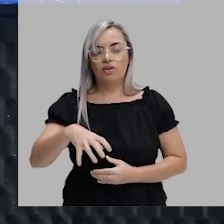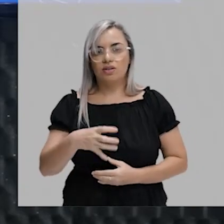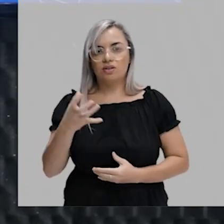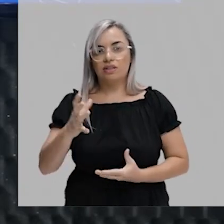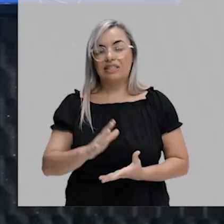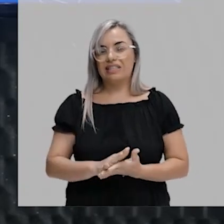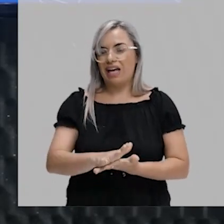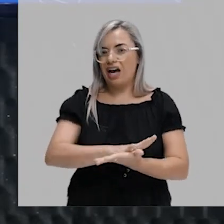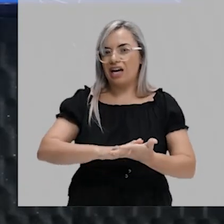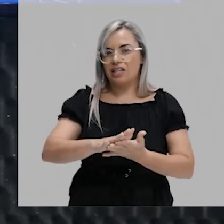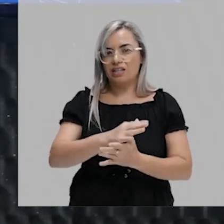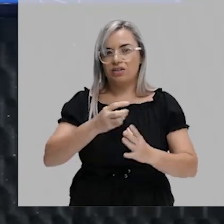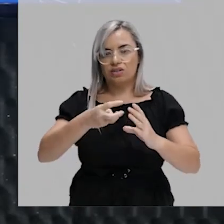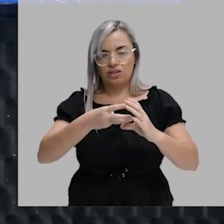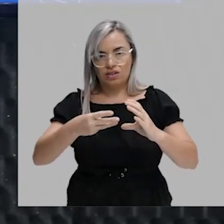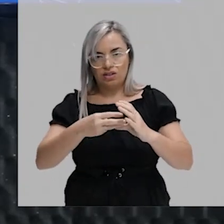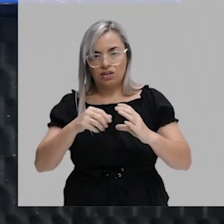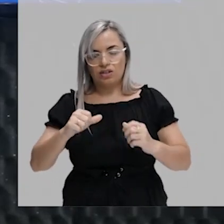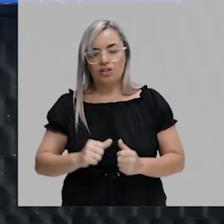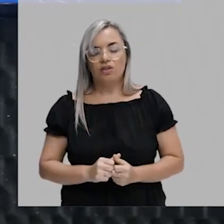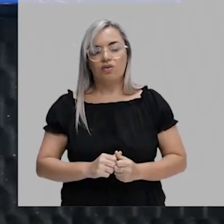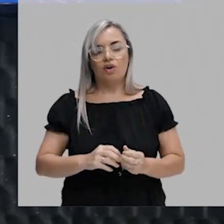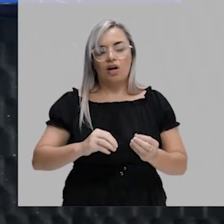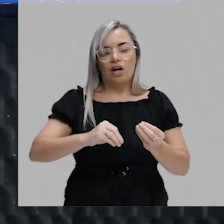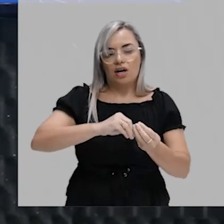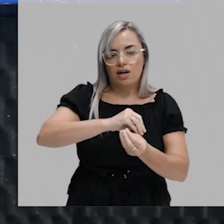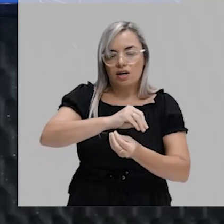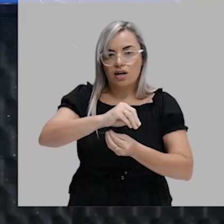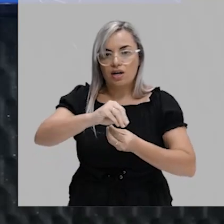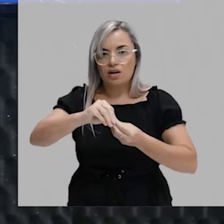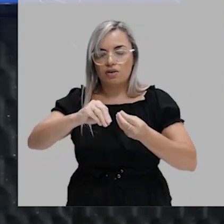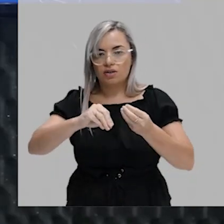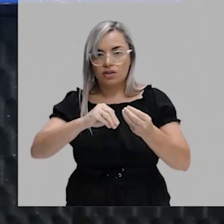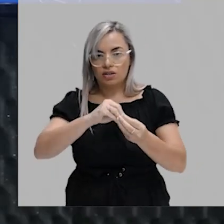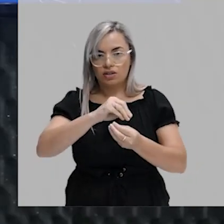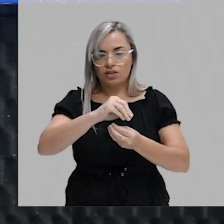transporte, difusão, né? Que é transporte